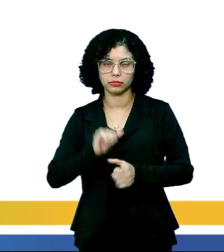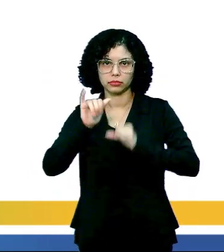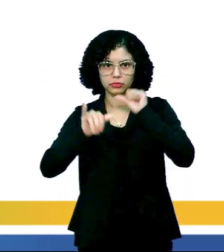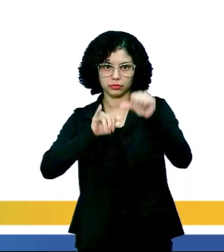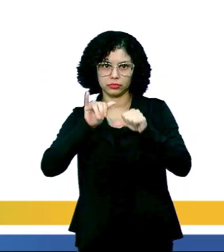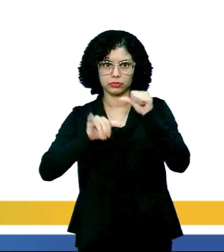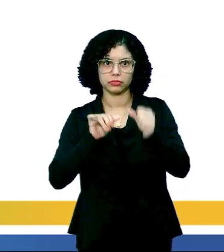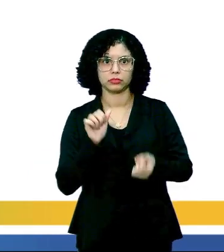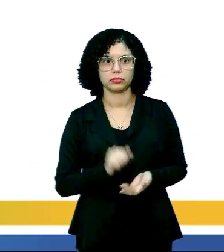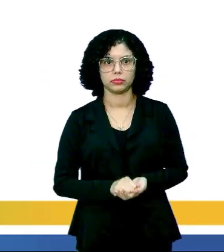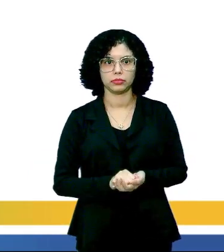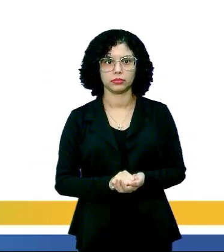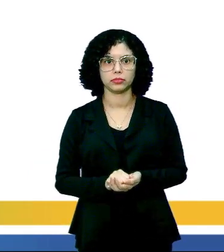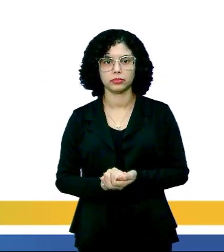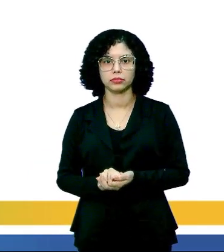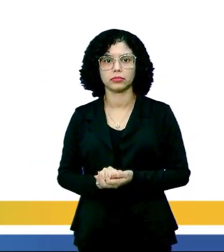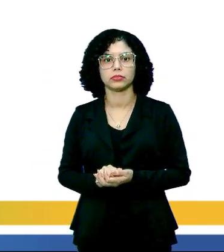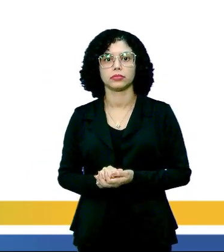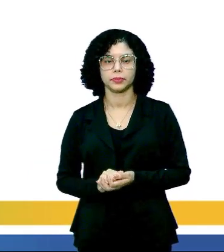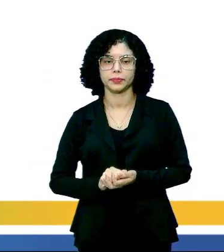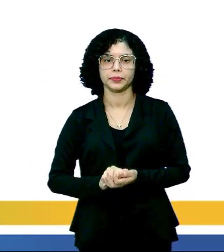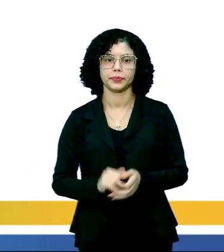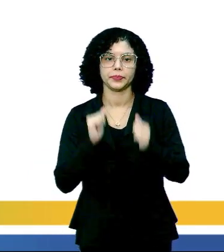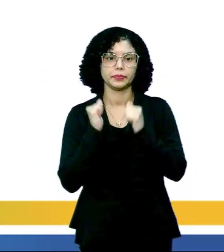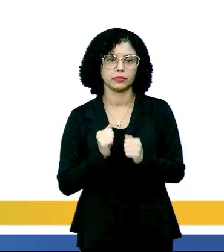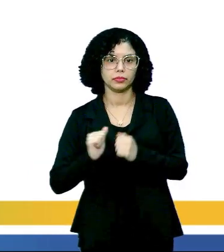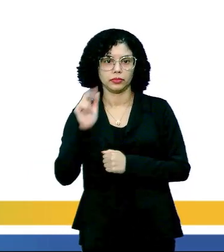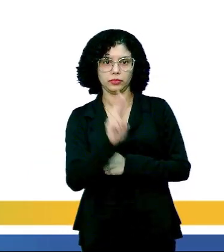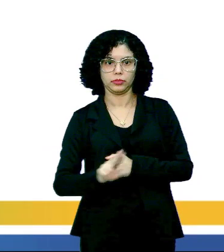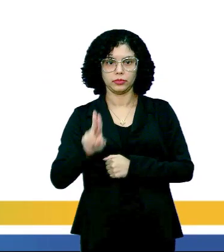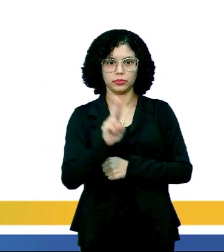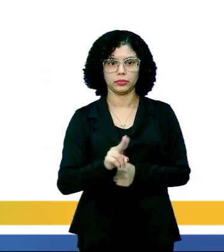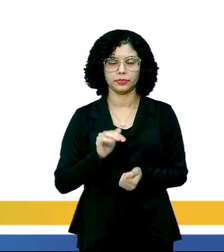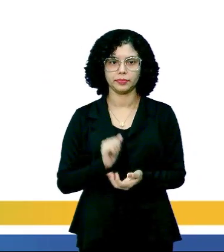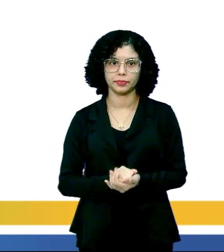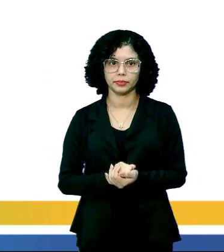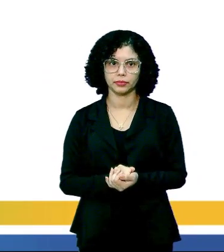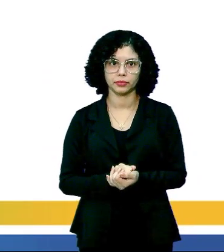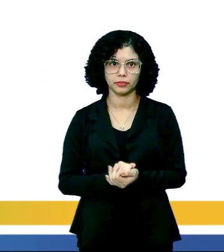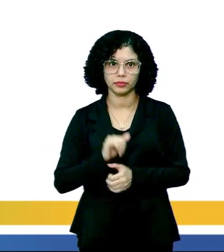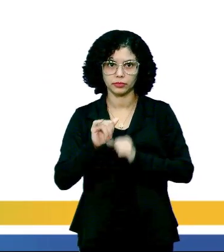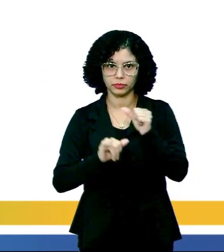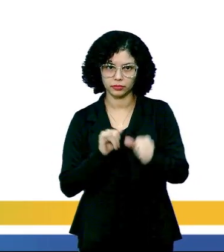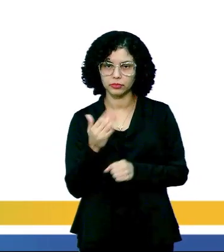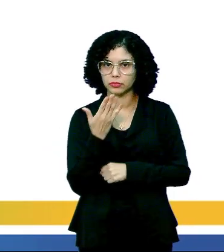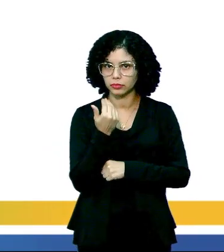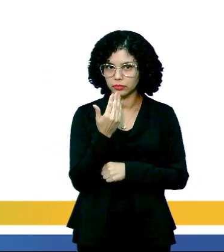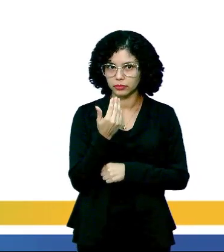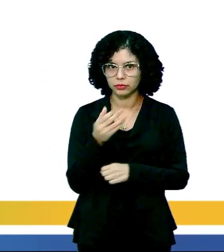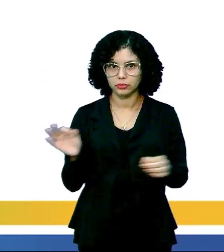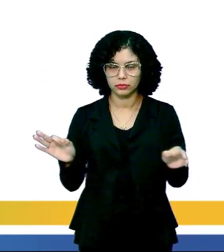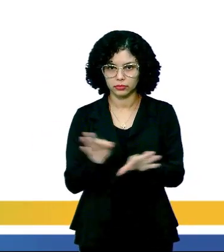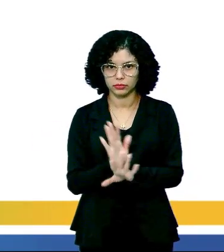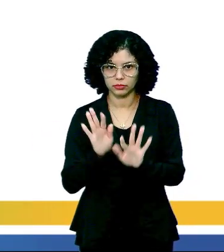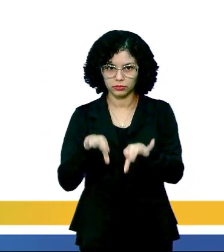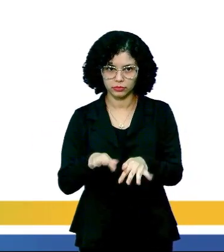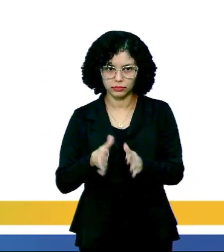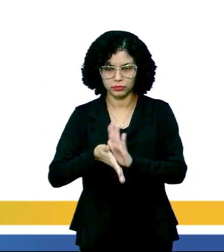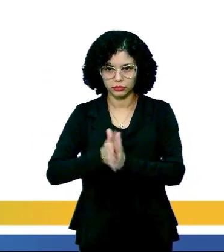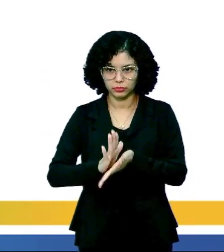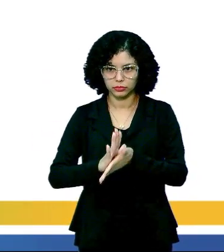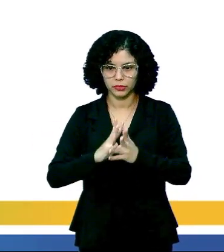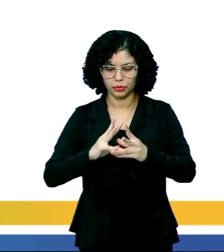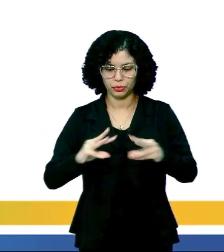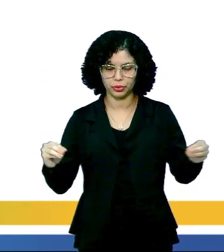nosso dia a dia. Então a radiação ela pode ser usada para fazer irradiação de alimentos, né, que é matar micro-organismos, não